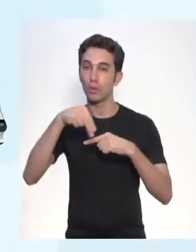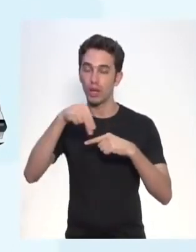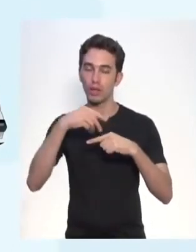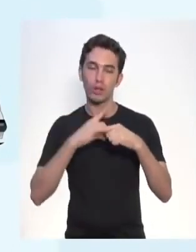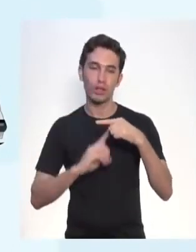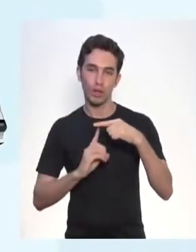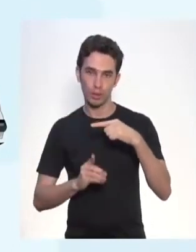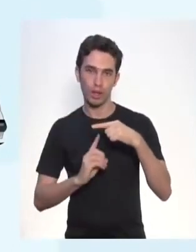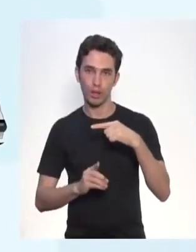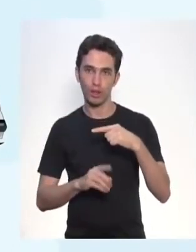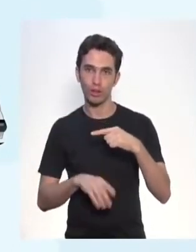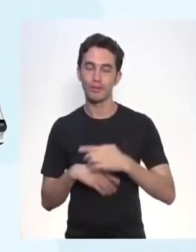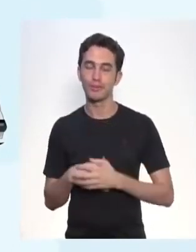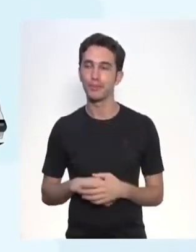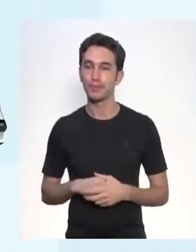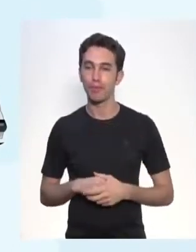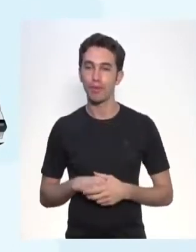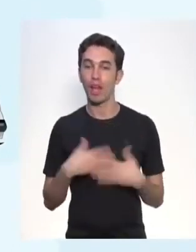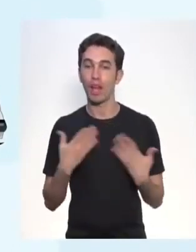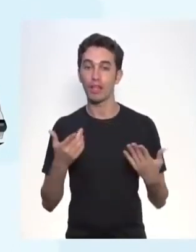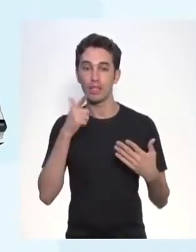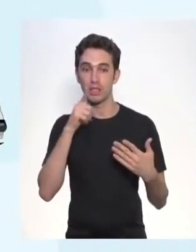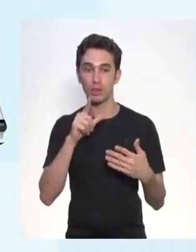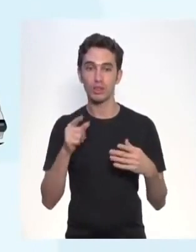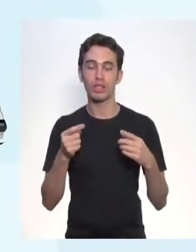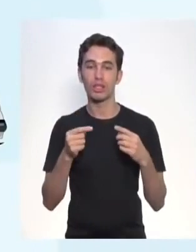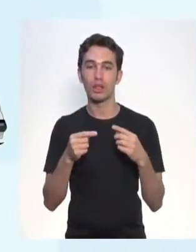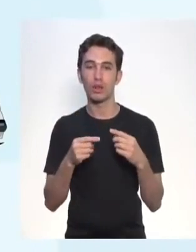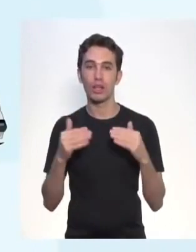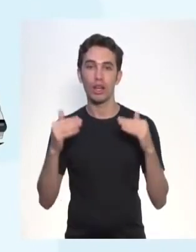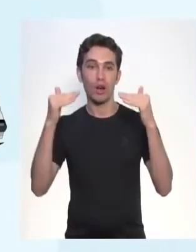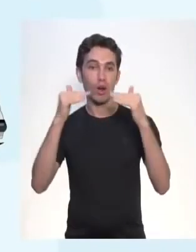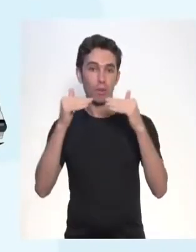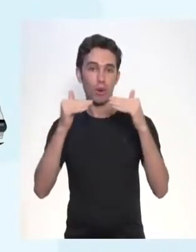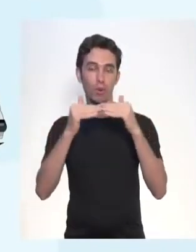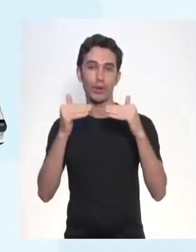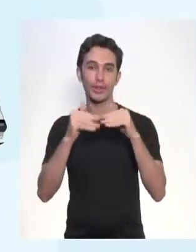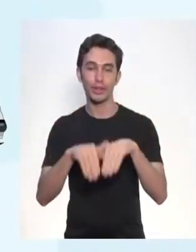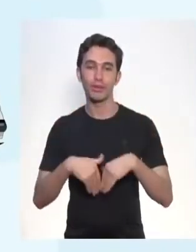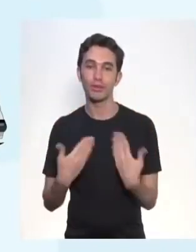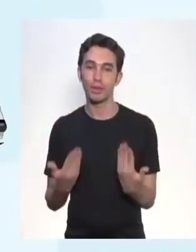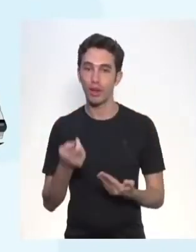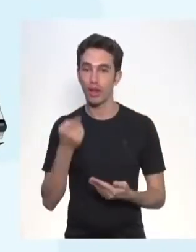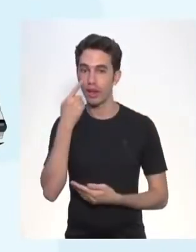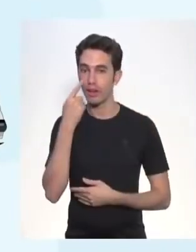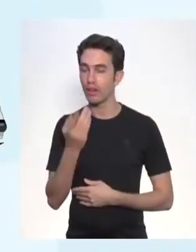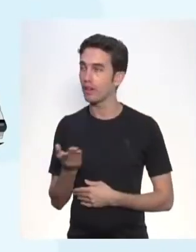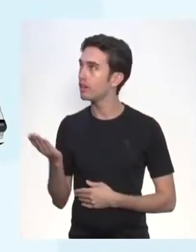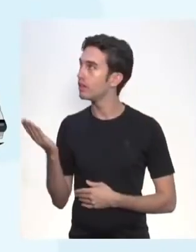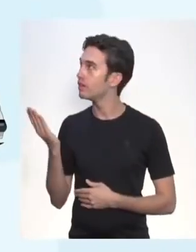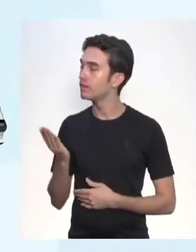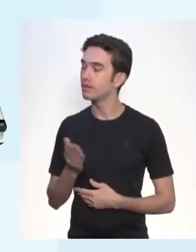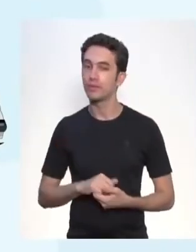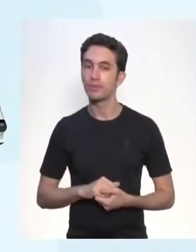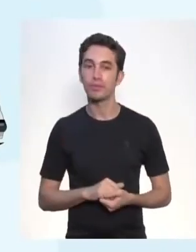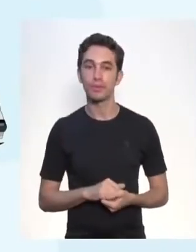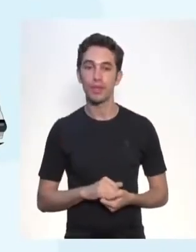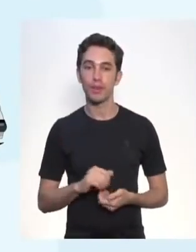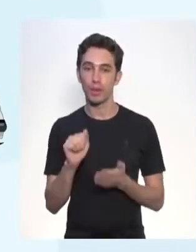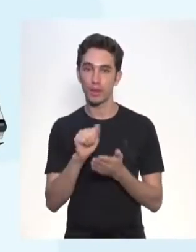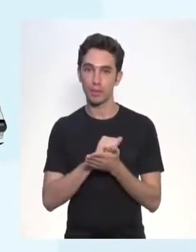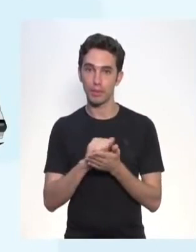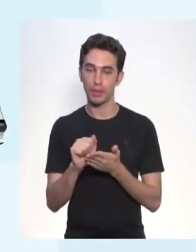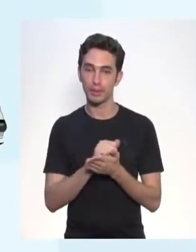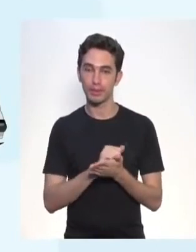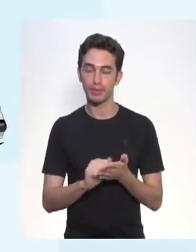essas duas razões, a gente estabelece uma proporção. Não é isso? Perfeito. E então a primeira razão a gente já tem aí, tá ok? Então vou limpar aqui,